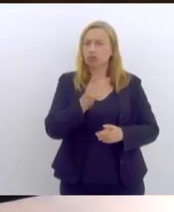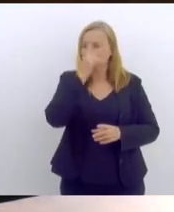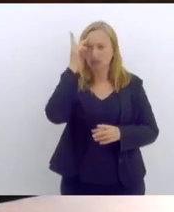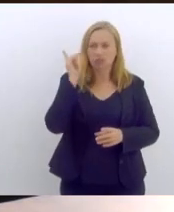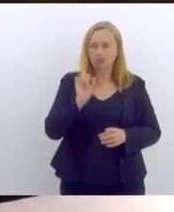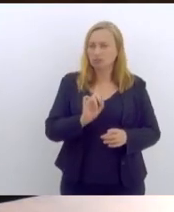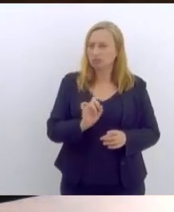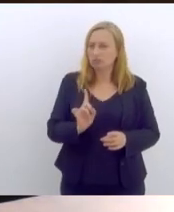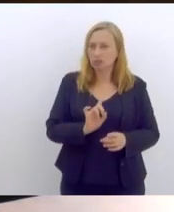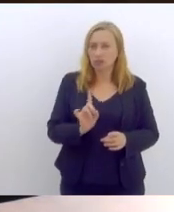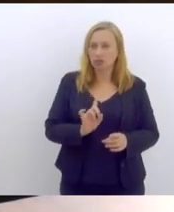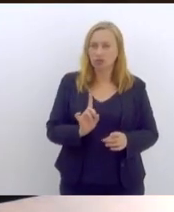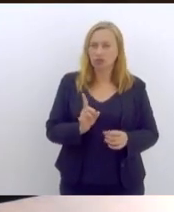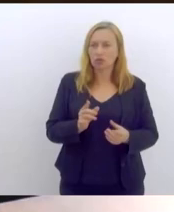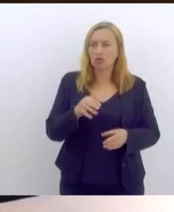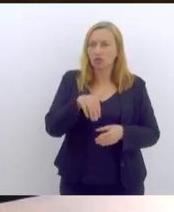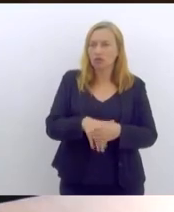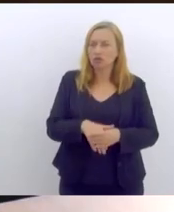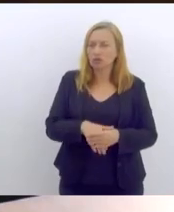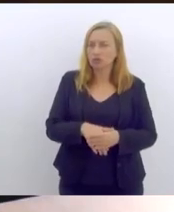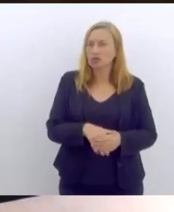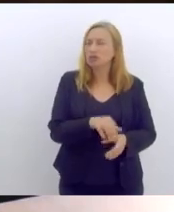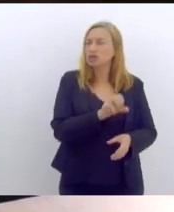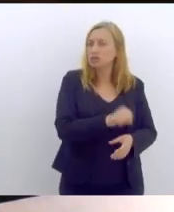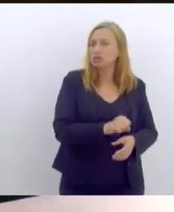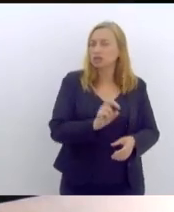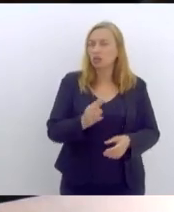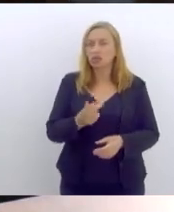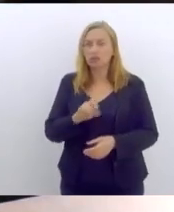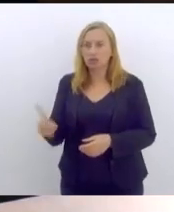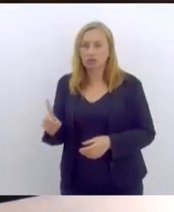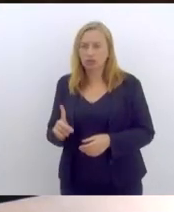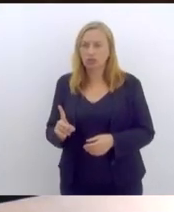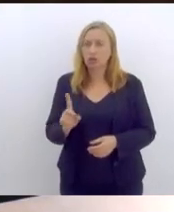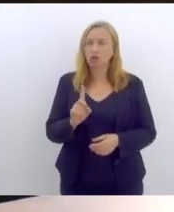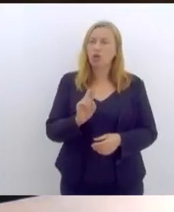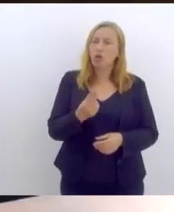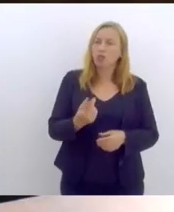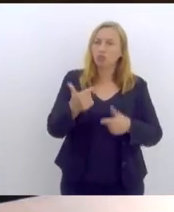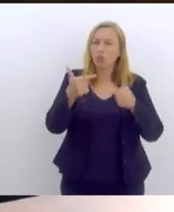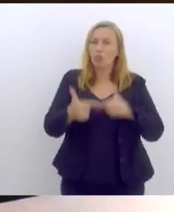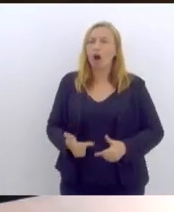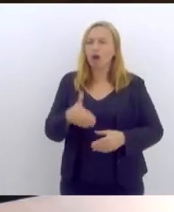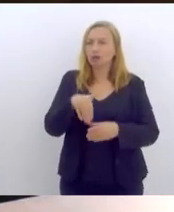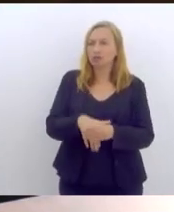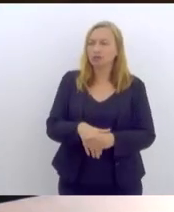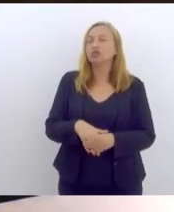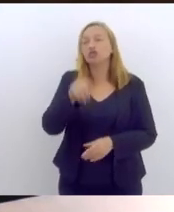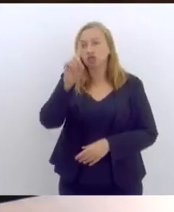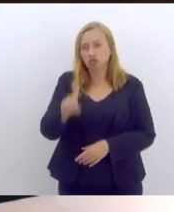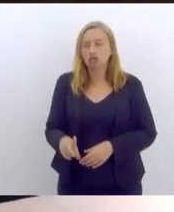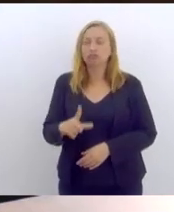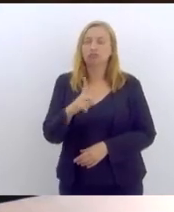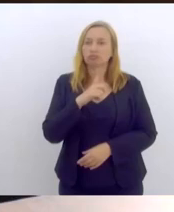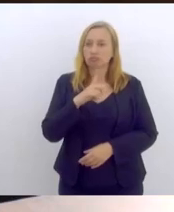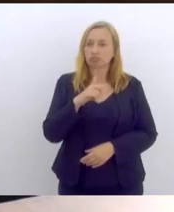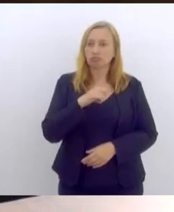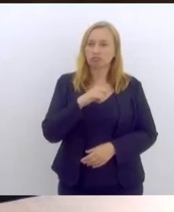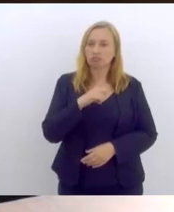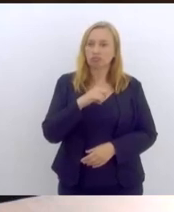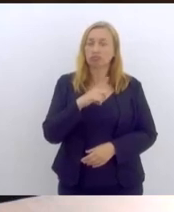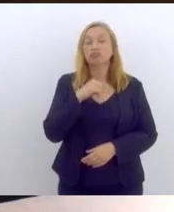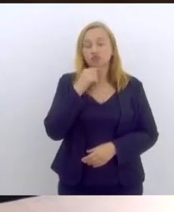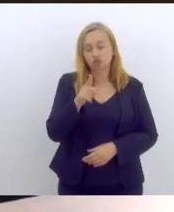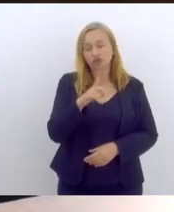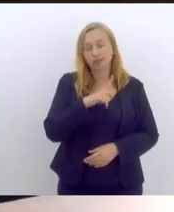a favor ou contra uma medalha ou dando abstenção. E nós temos direito à